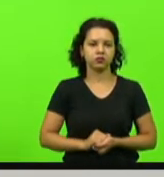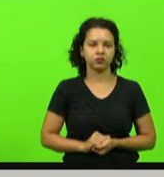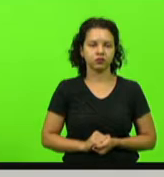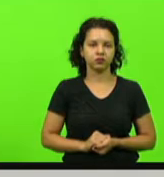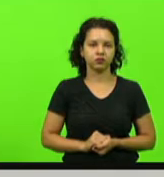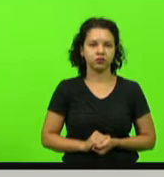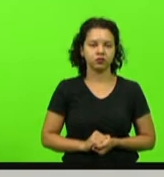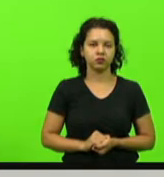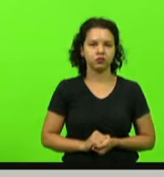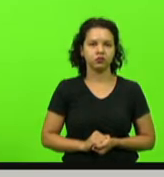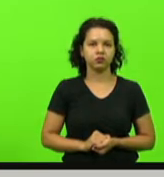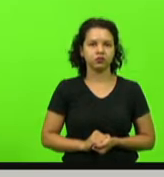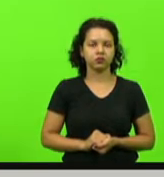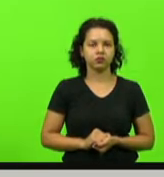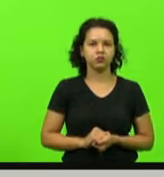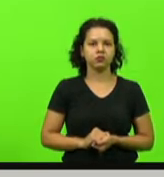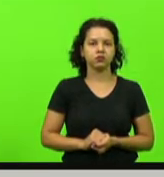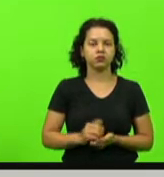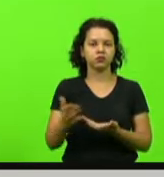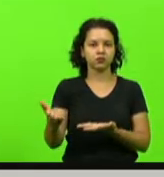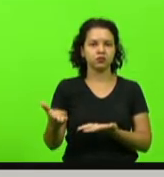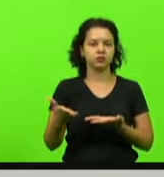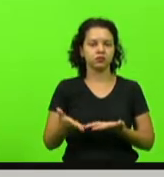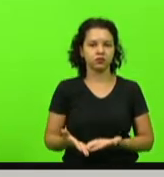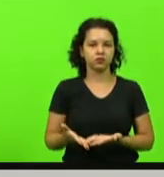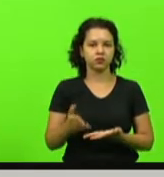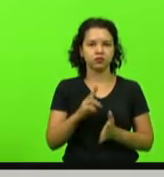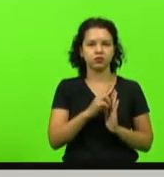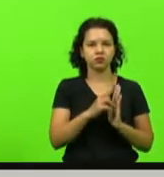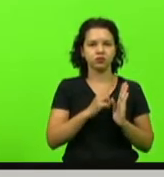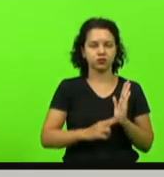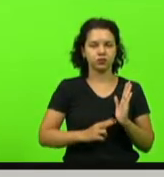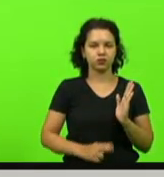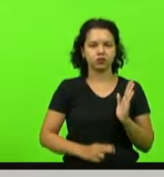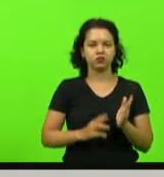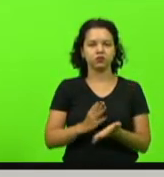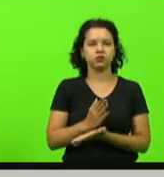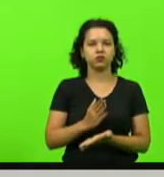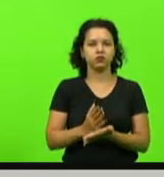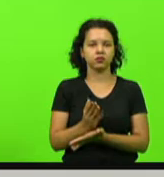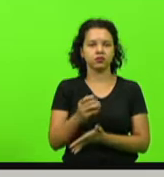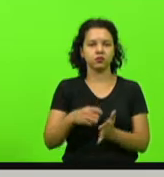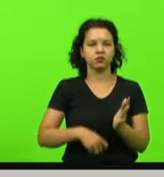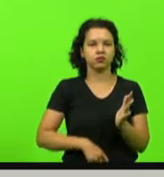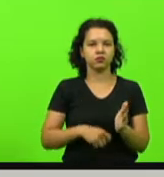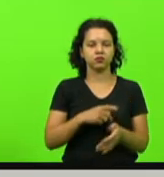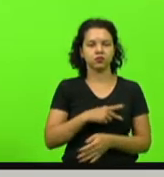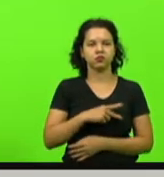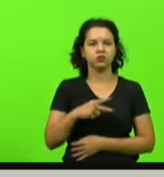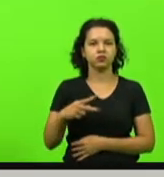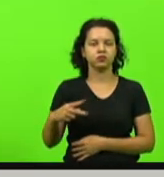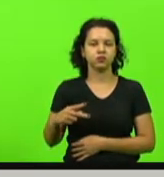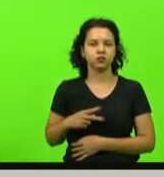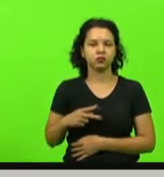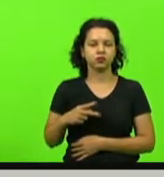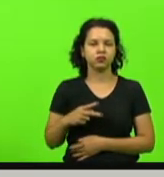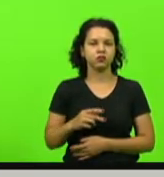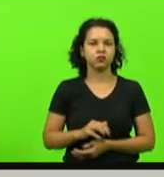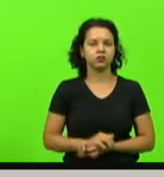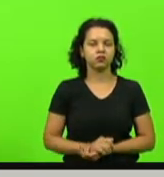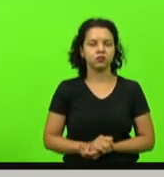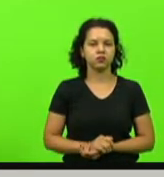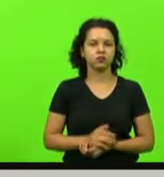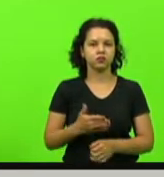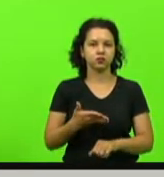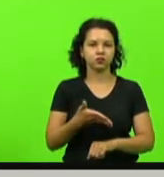para que convoque e nomeie os candidatos aprovados no último concurso público para os cargos de agente